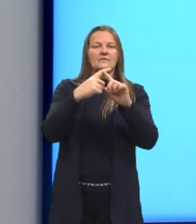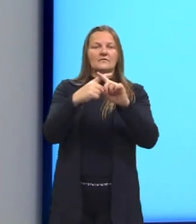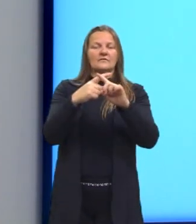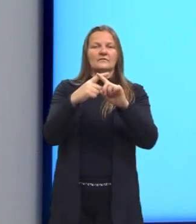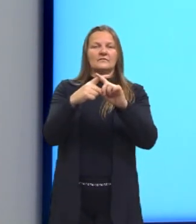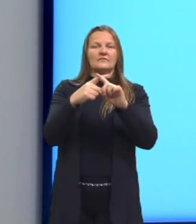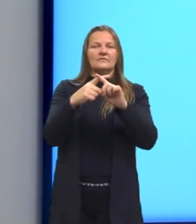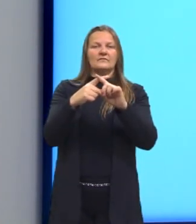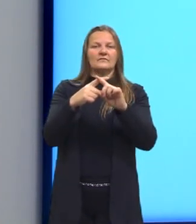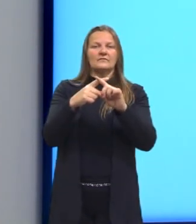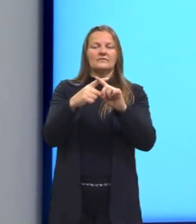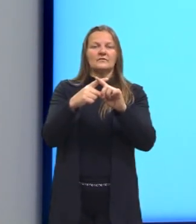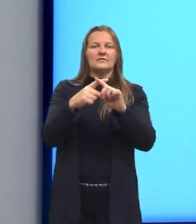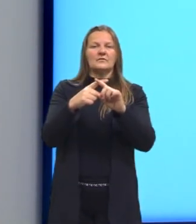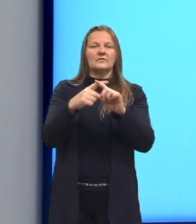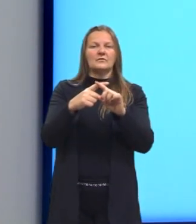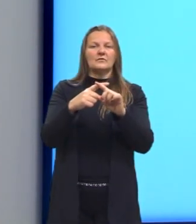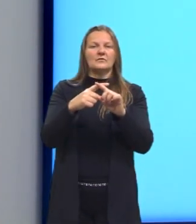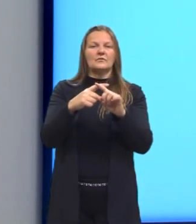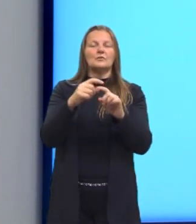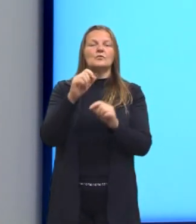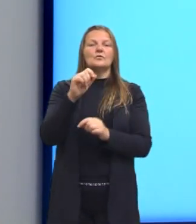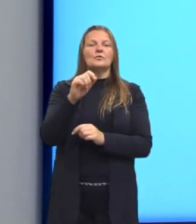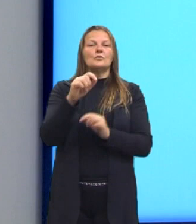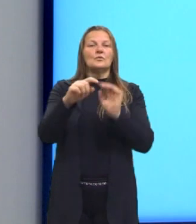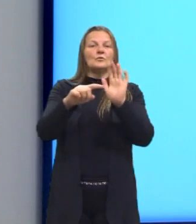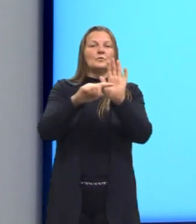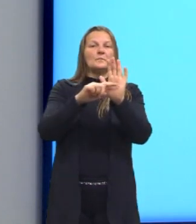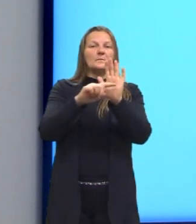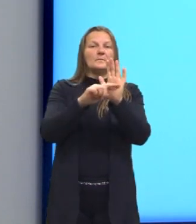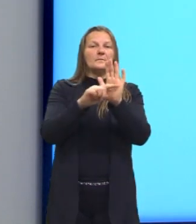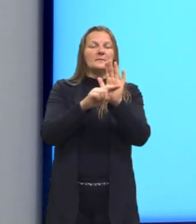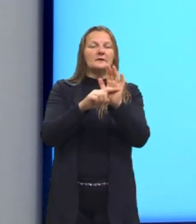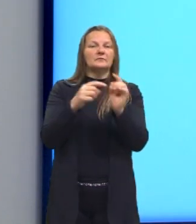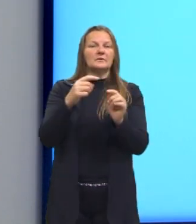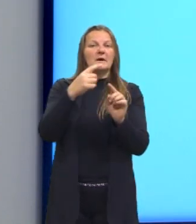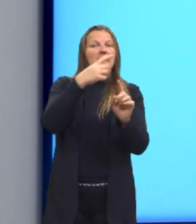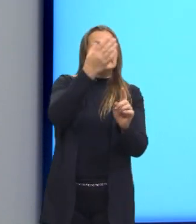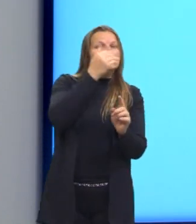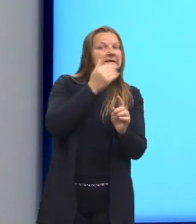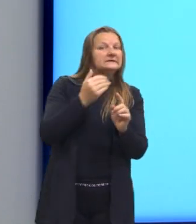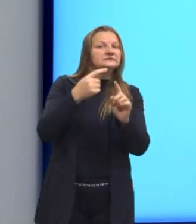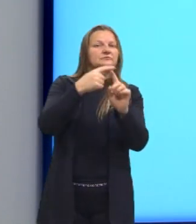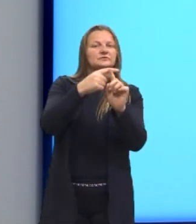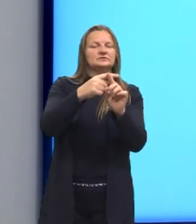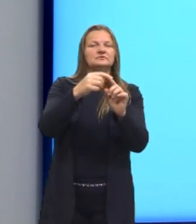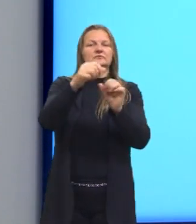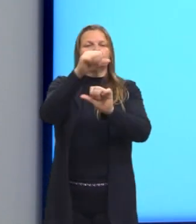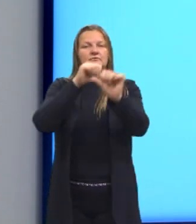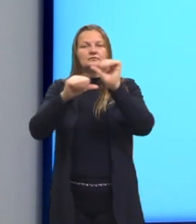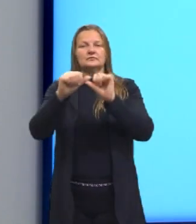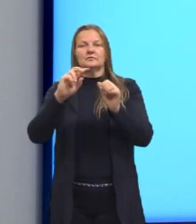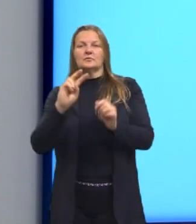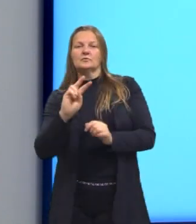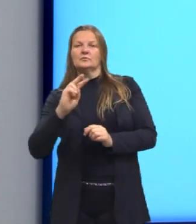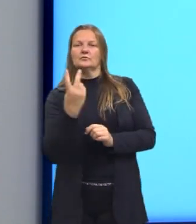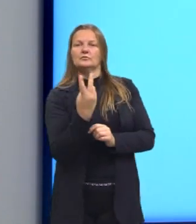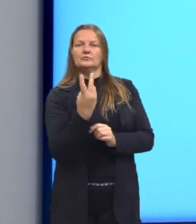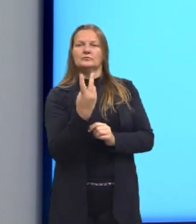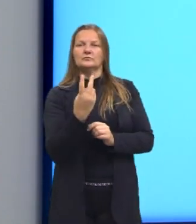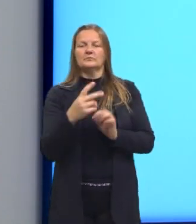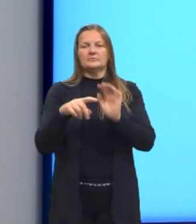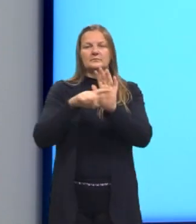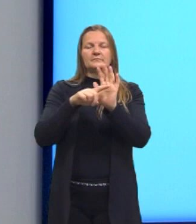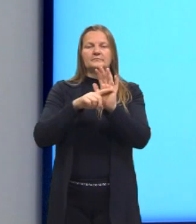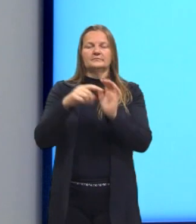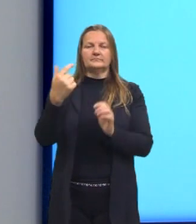os elementos, só que aí invertemos o sinal. Por isso que vai ter sempre o menos na frente da diagonal